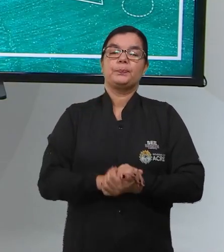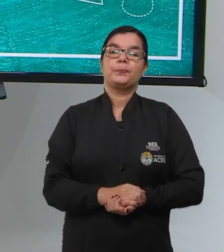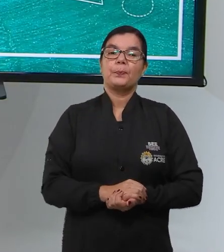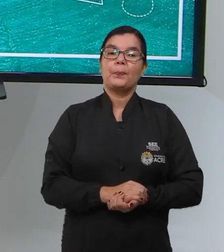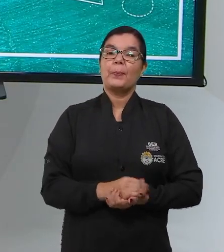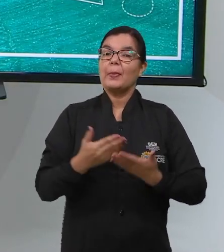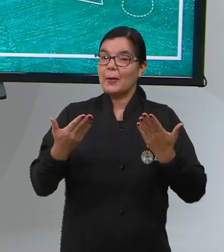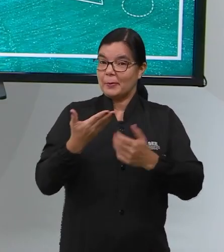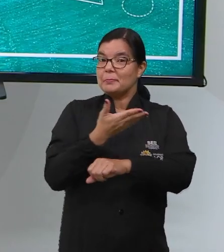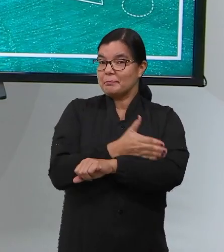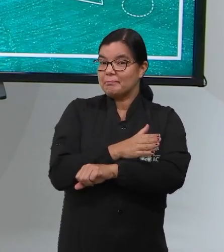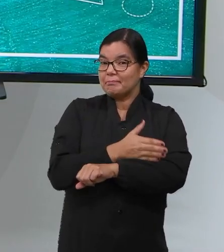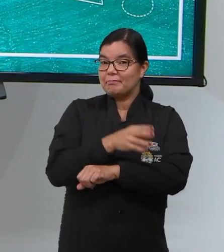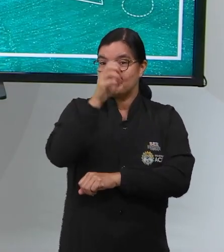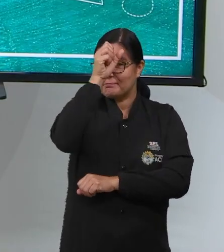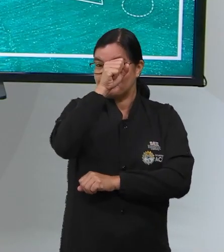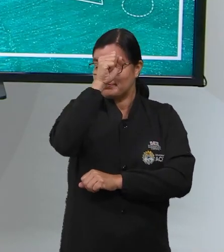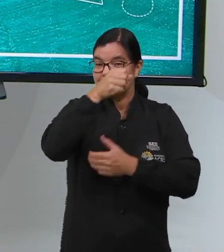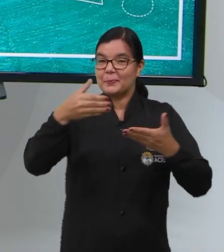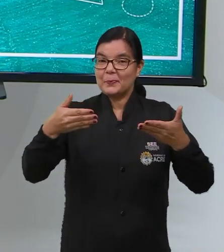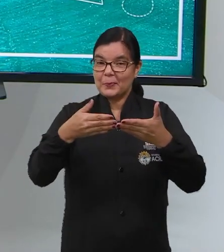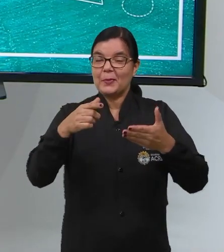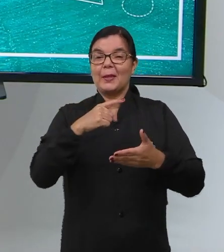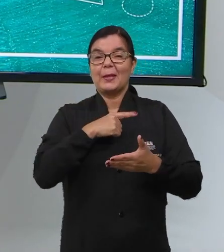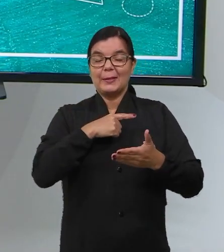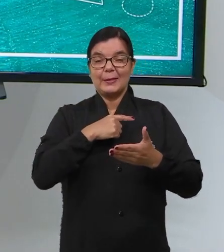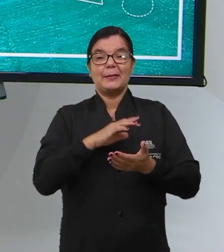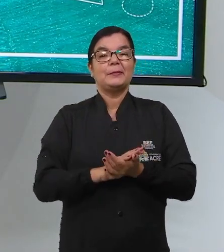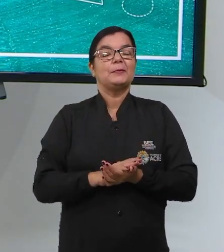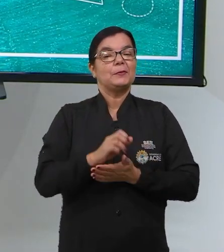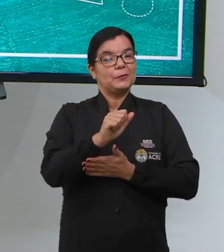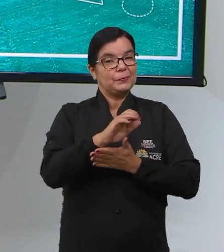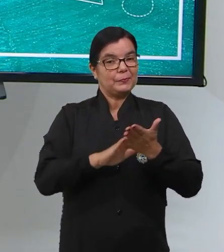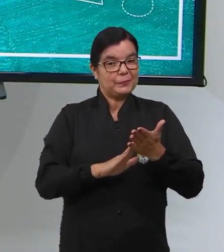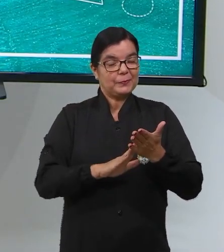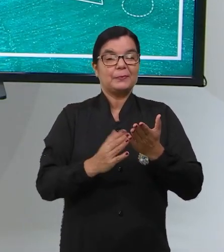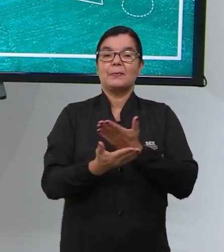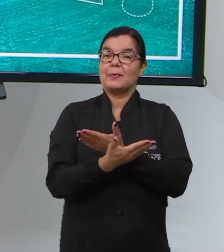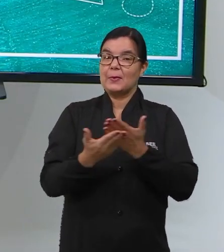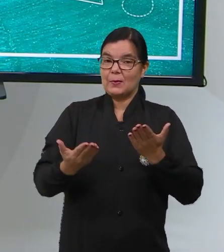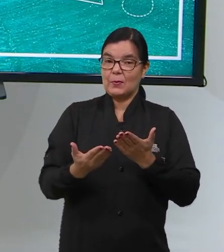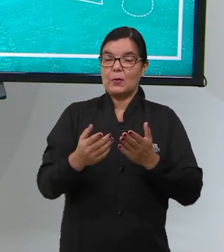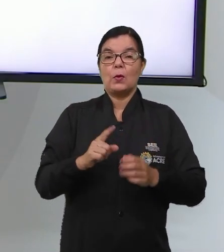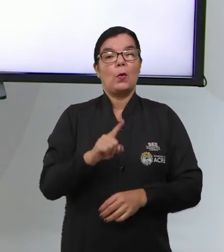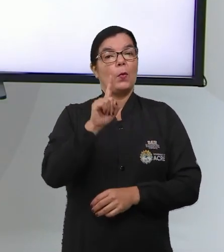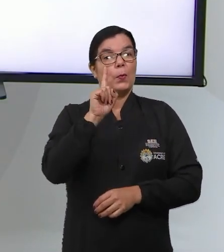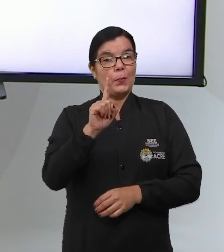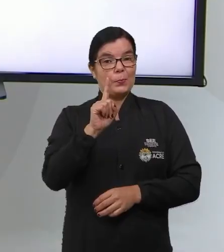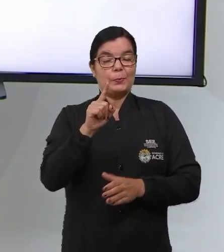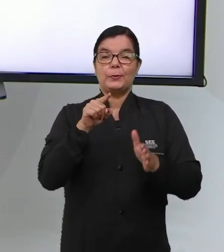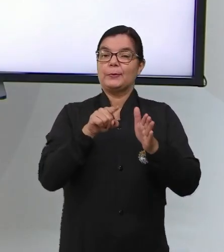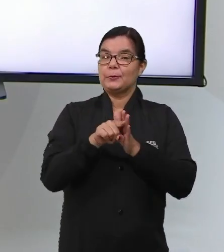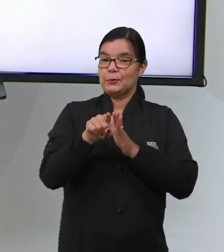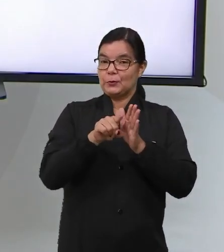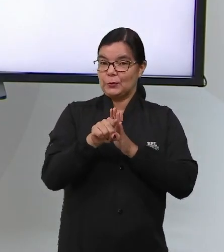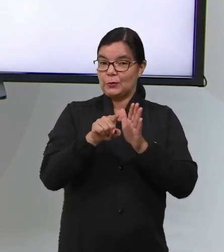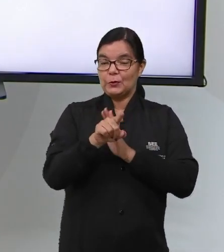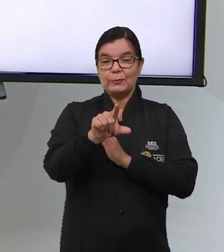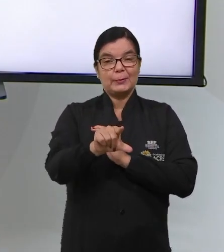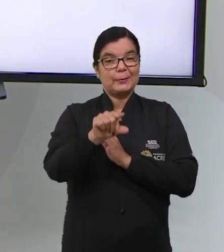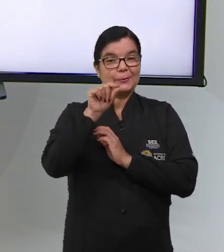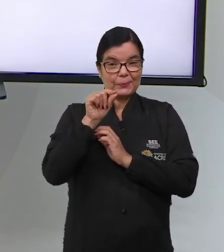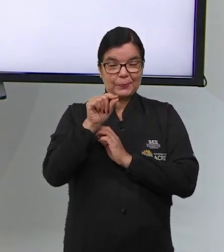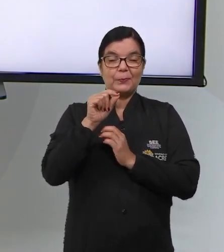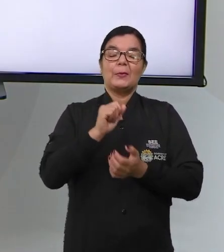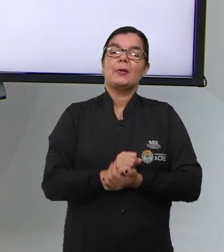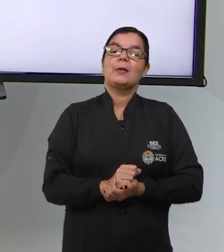vamos praticar o nosso aprendizado? Eu tenho aqui a sugestão de uma atividade, uma questão objetiva.